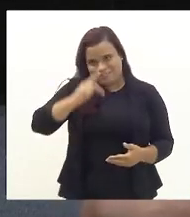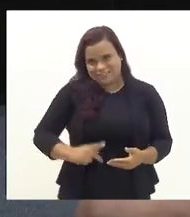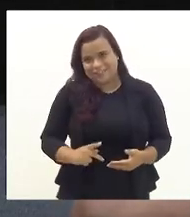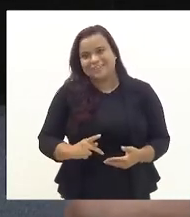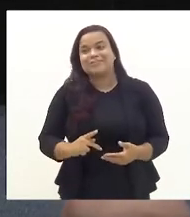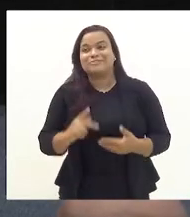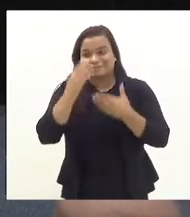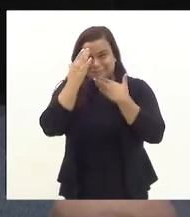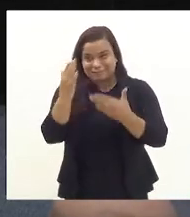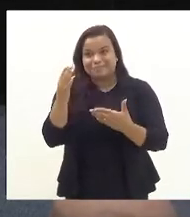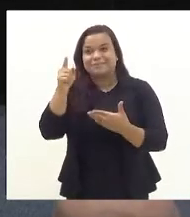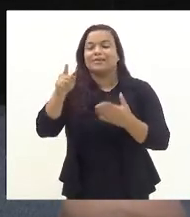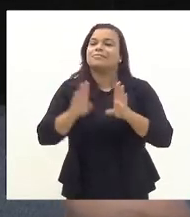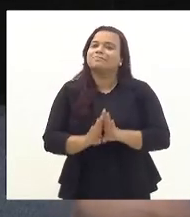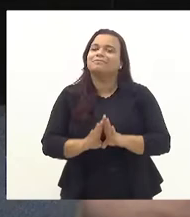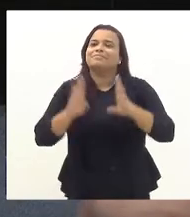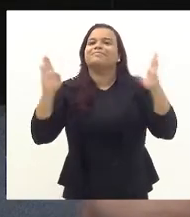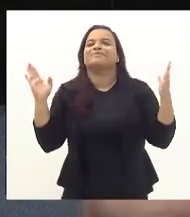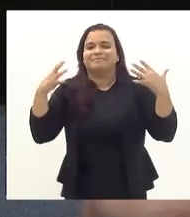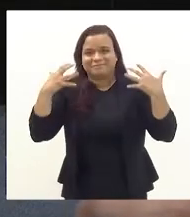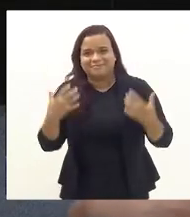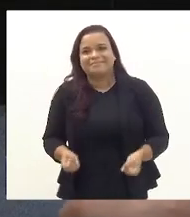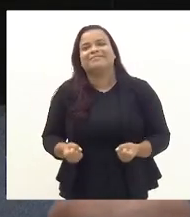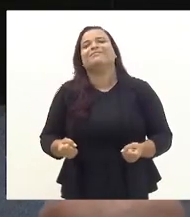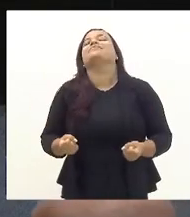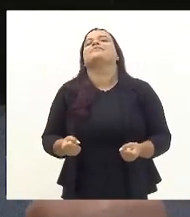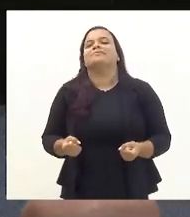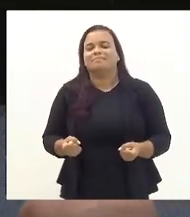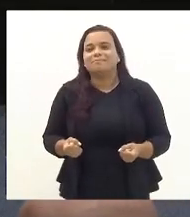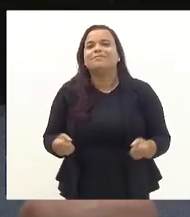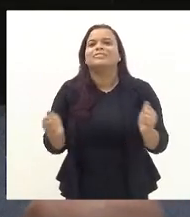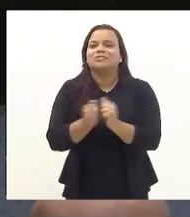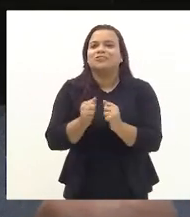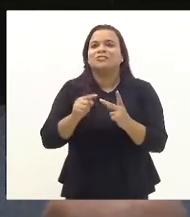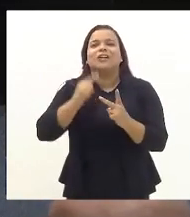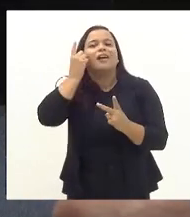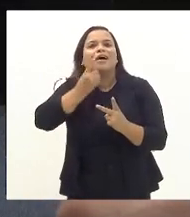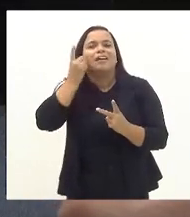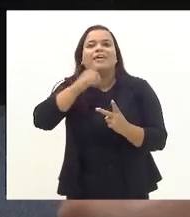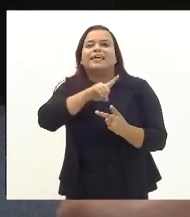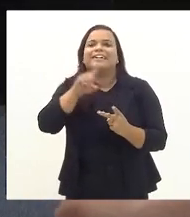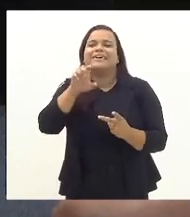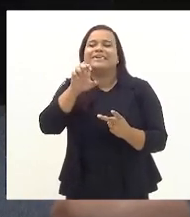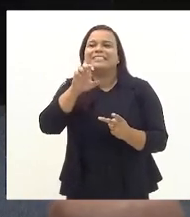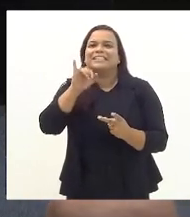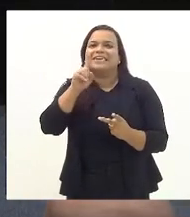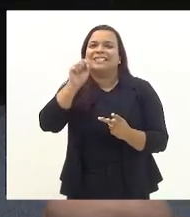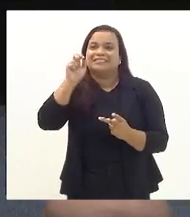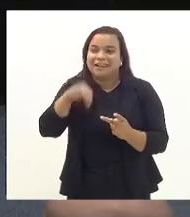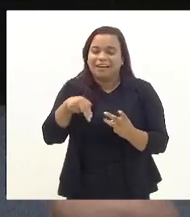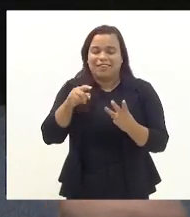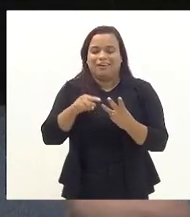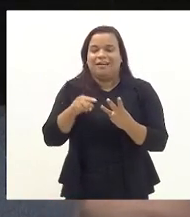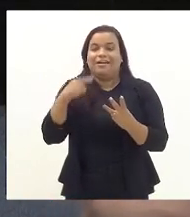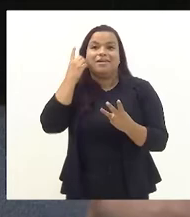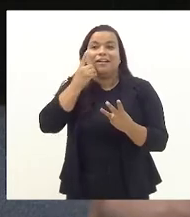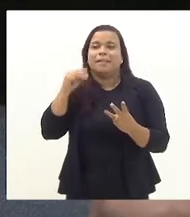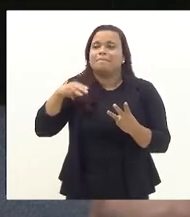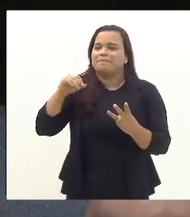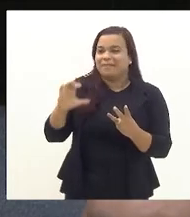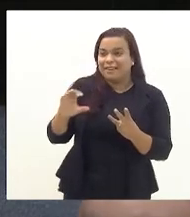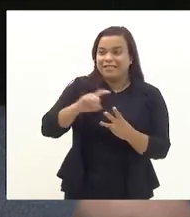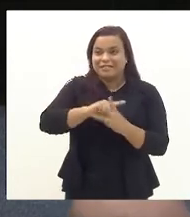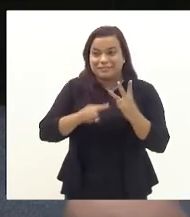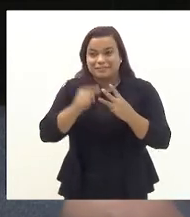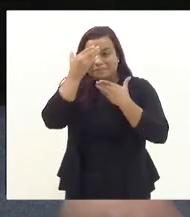né, que abriu as portas, juntamente com a deputada Zeidan, Carlos Mink. Obrigado